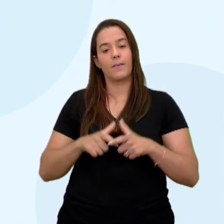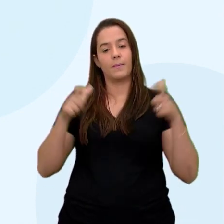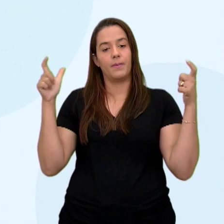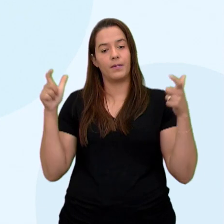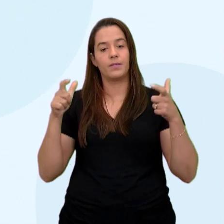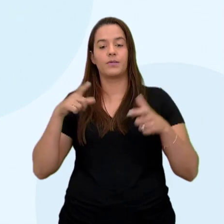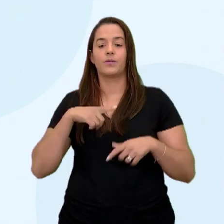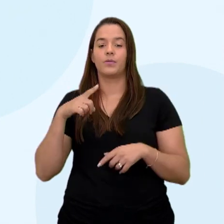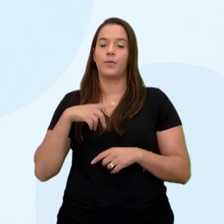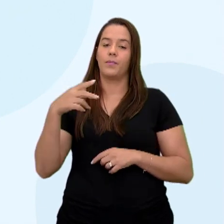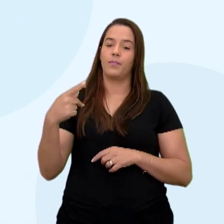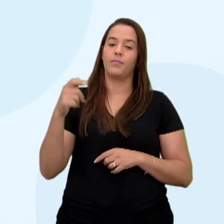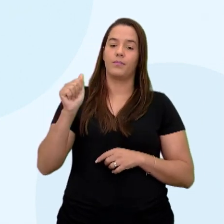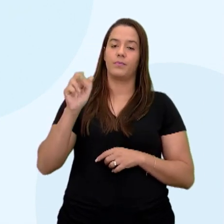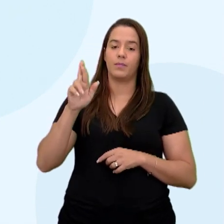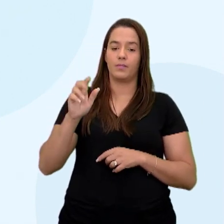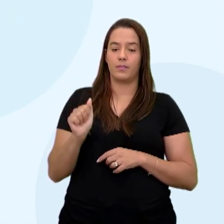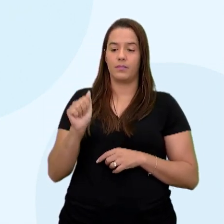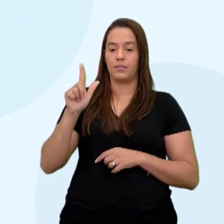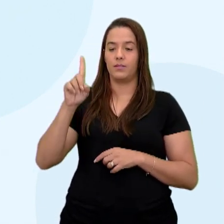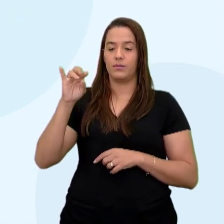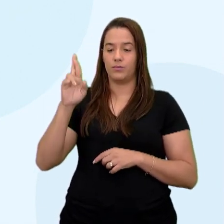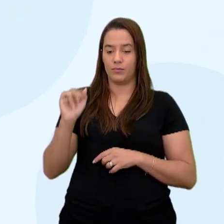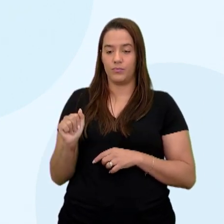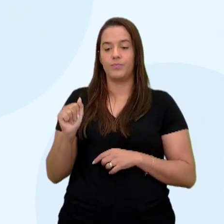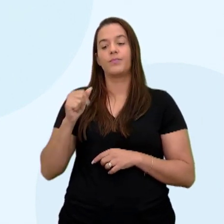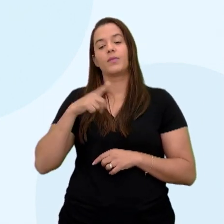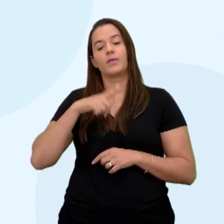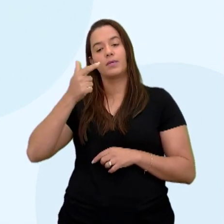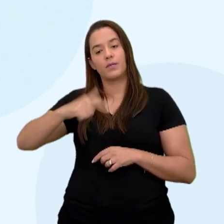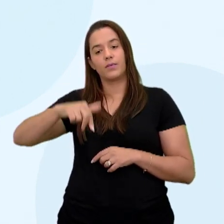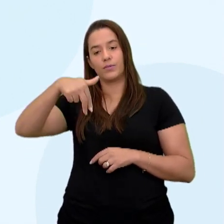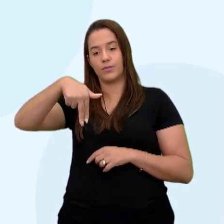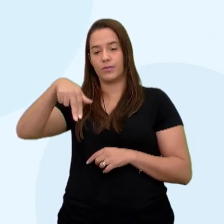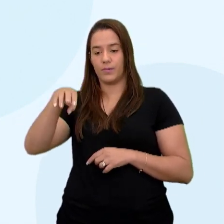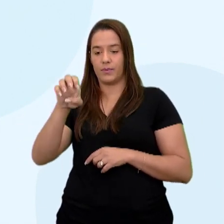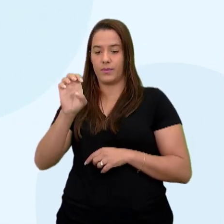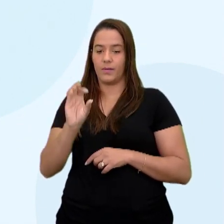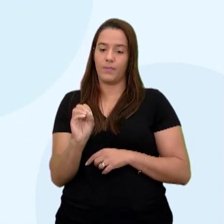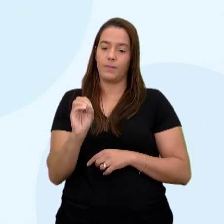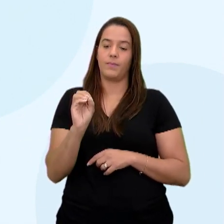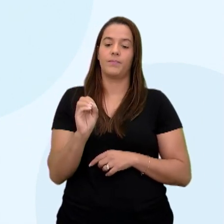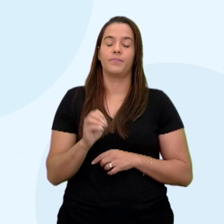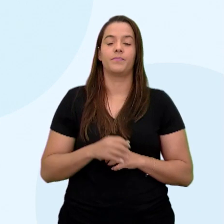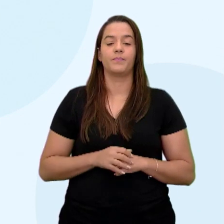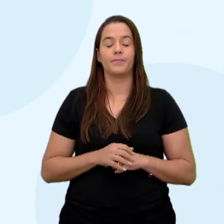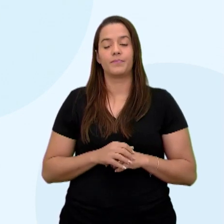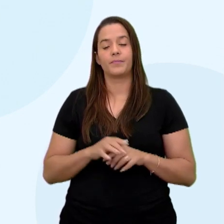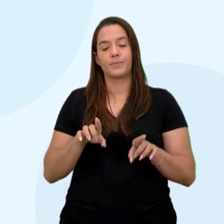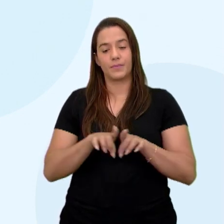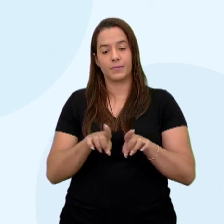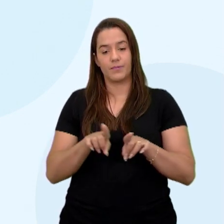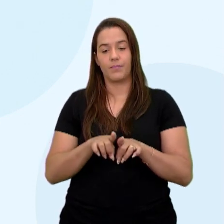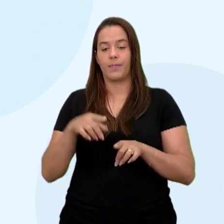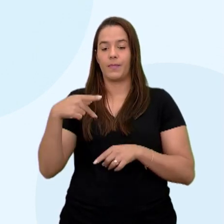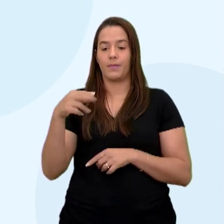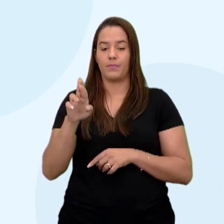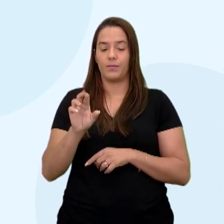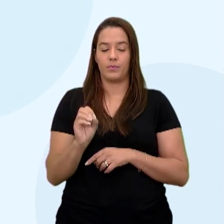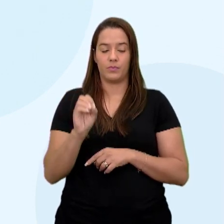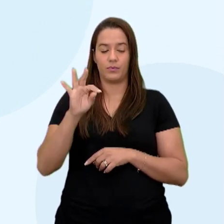o Paleo-Arqueano, o Meso-Arqueano e o Neo-Arqueano. E o Proterozoico também tem lá o seu